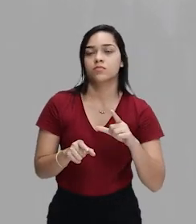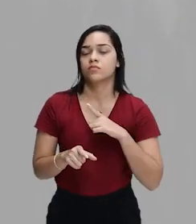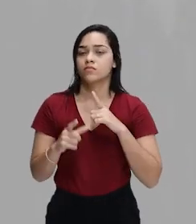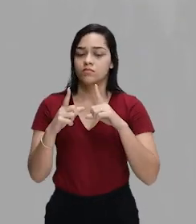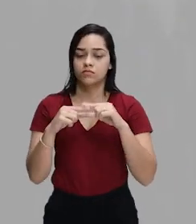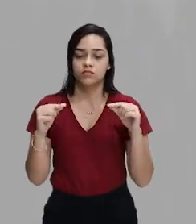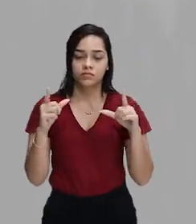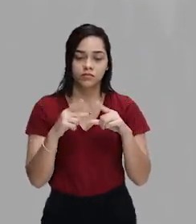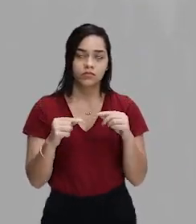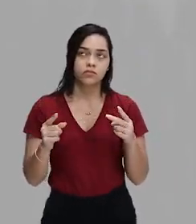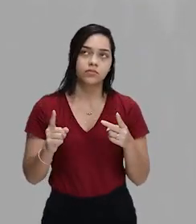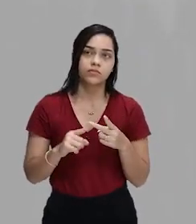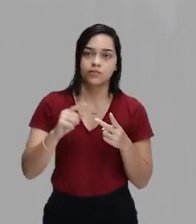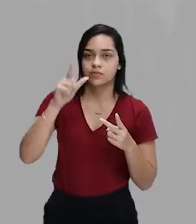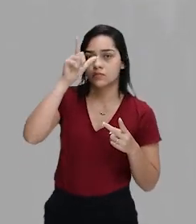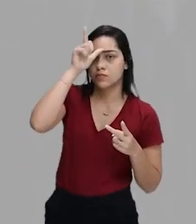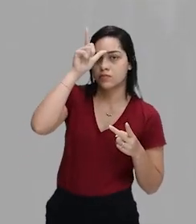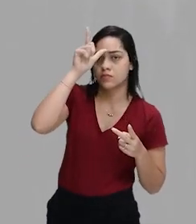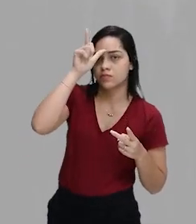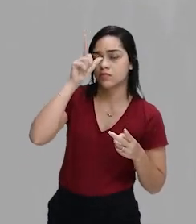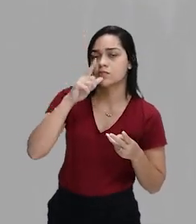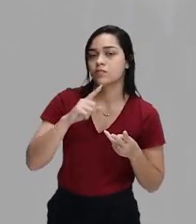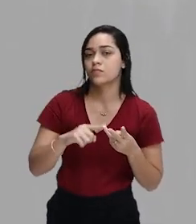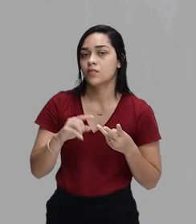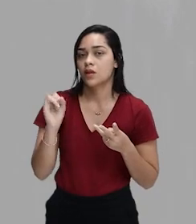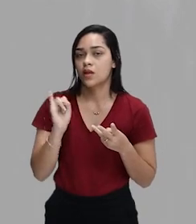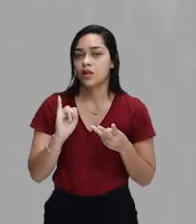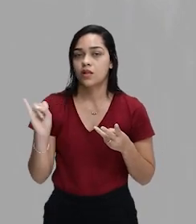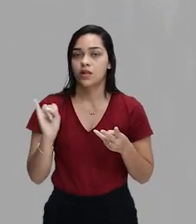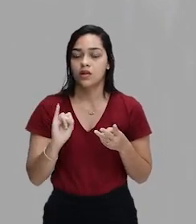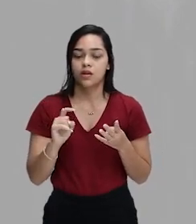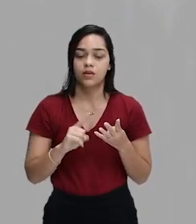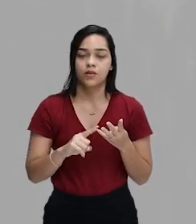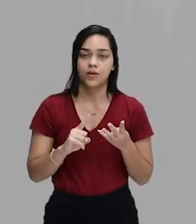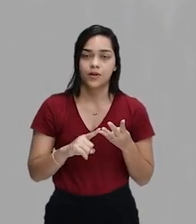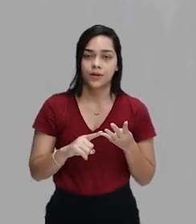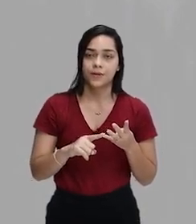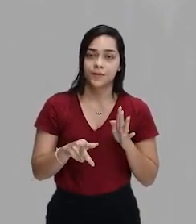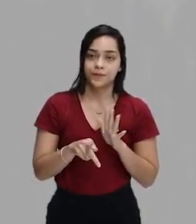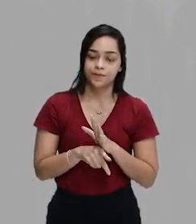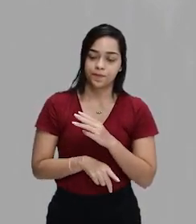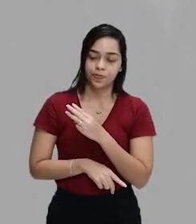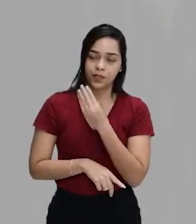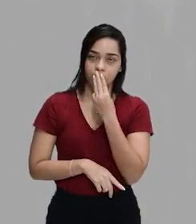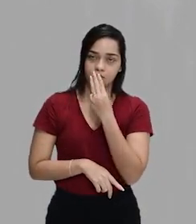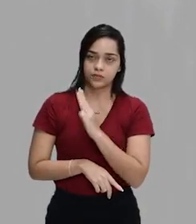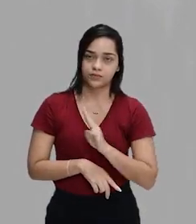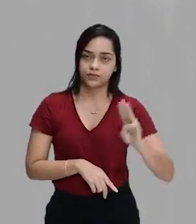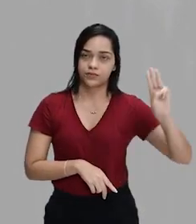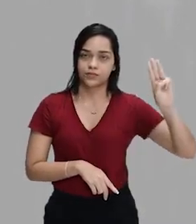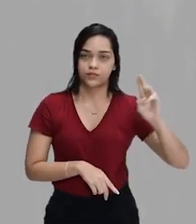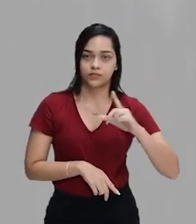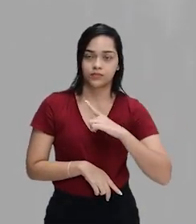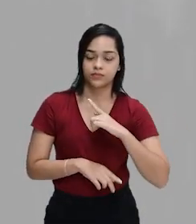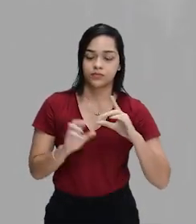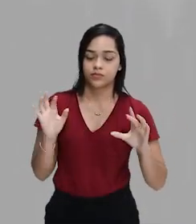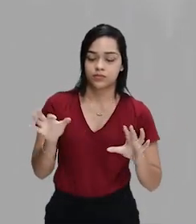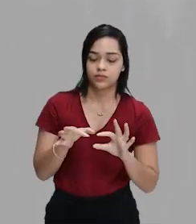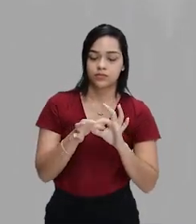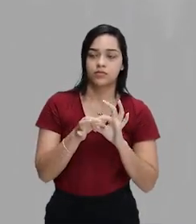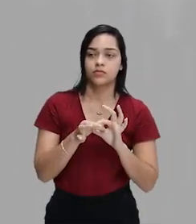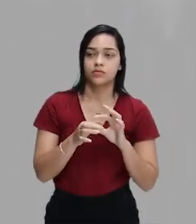Alemanha, nazista, hitleriana, a Itália, fascista de Mussolini, que formaram a famosa